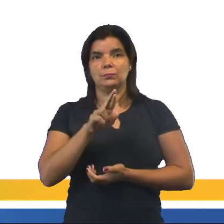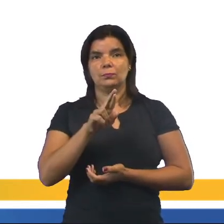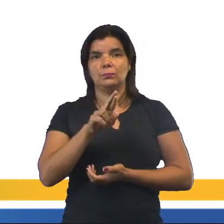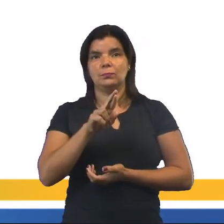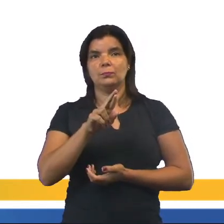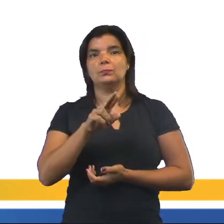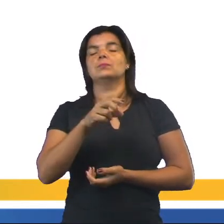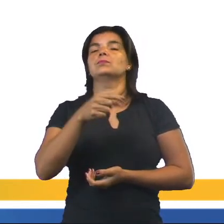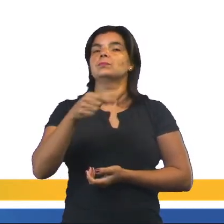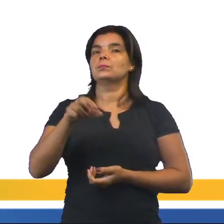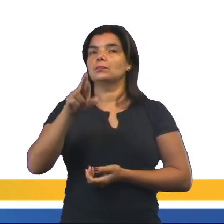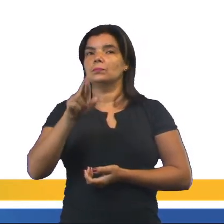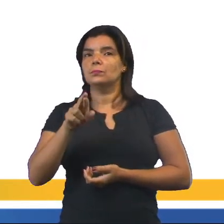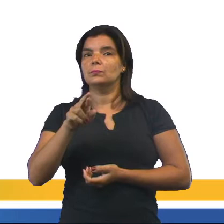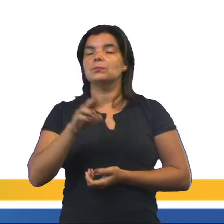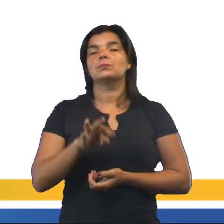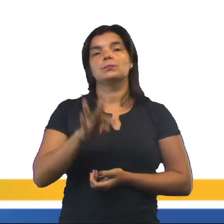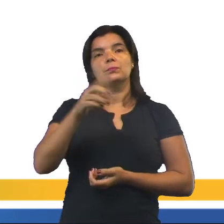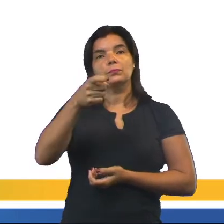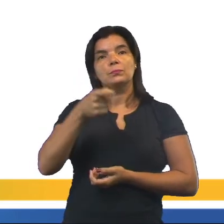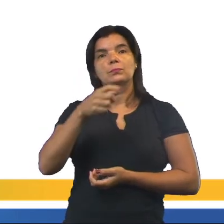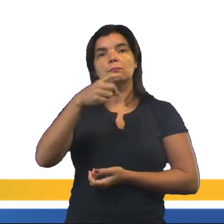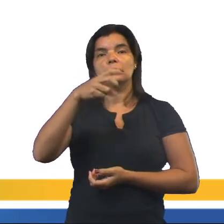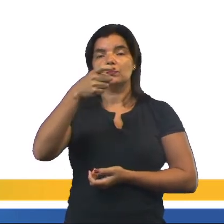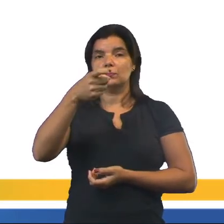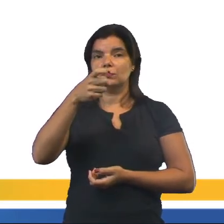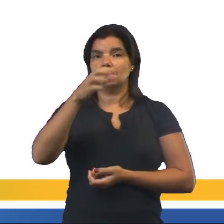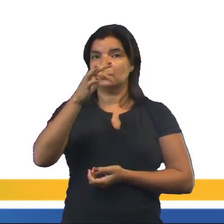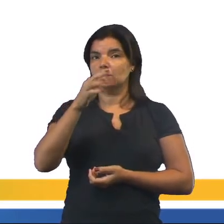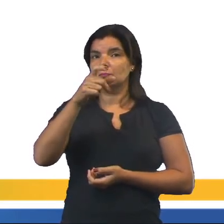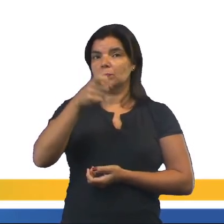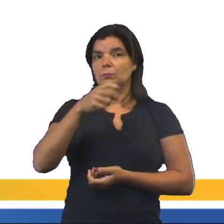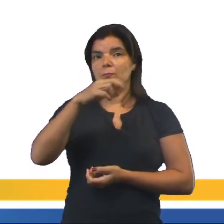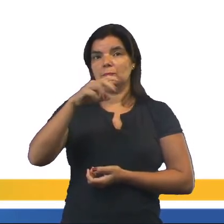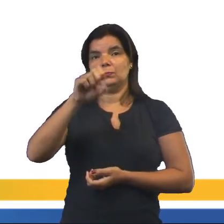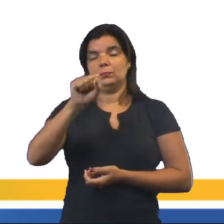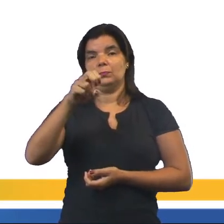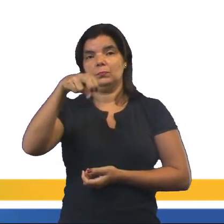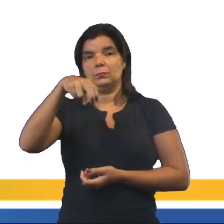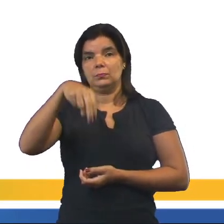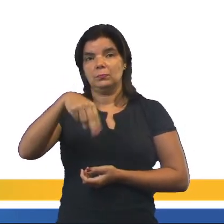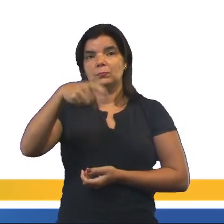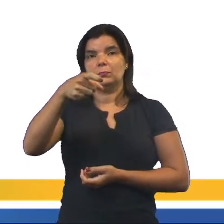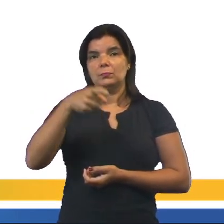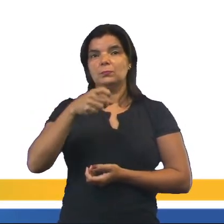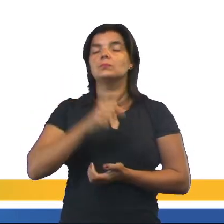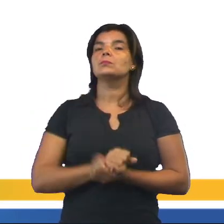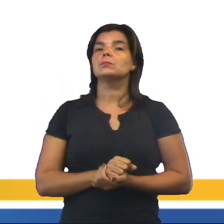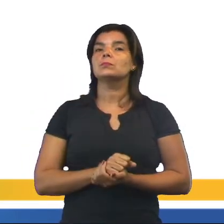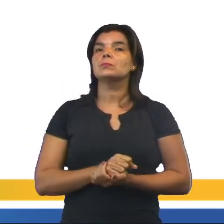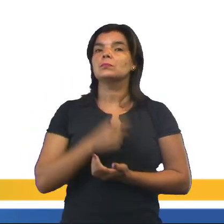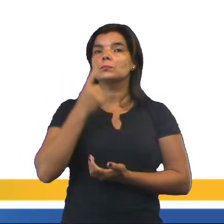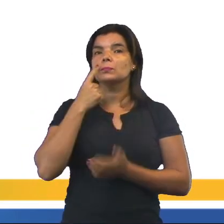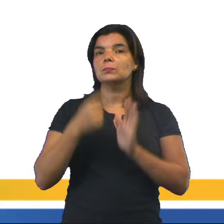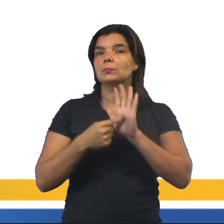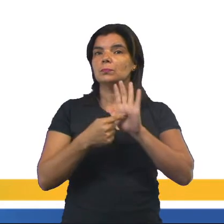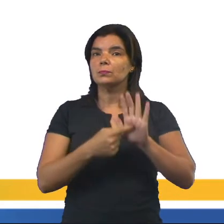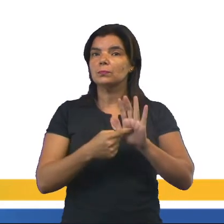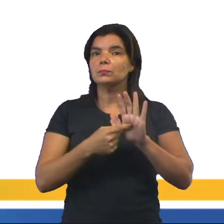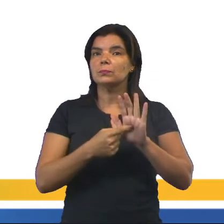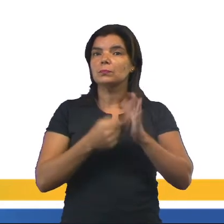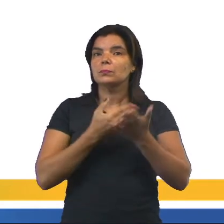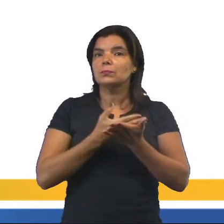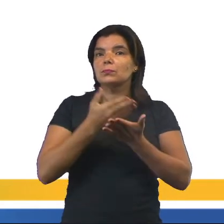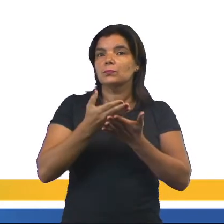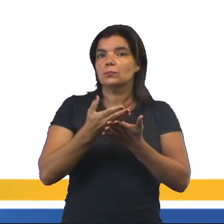reais, tal que o meu f de x é igual ao meu seno de x, pode ser determinado